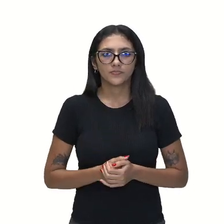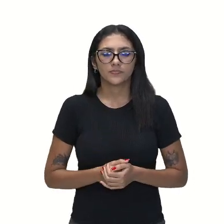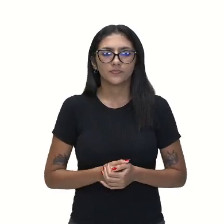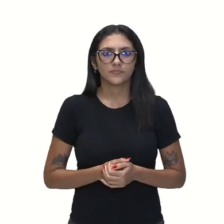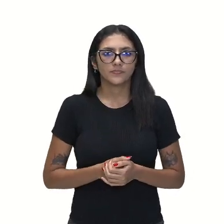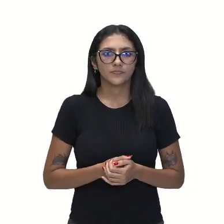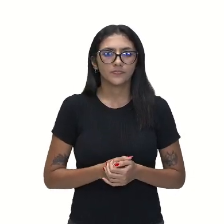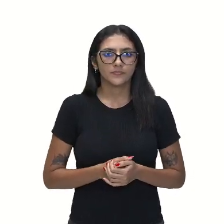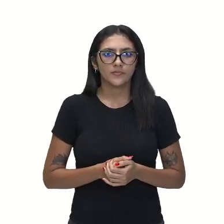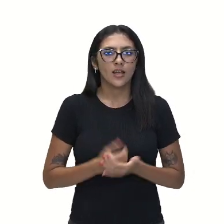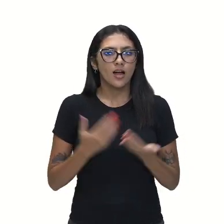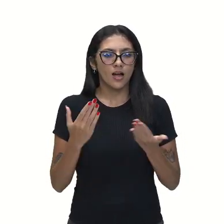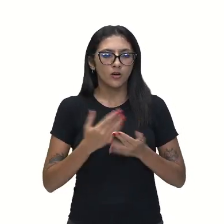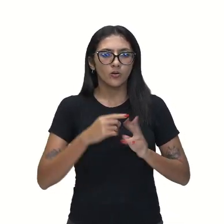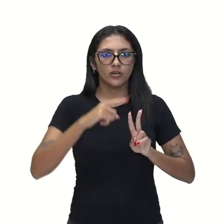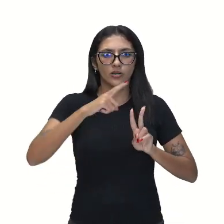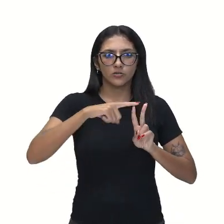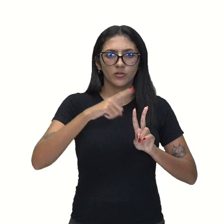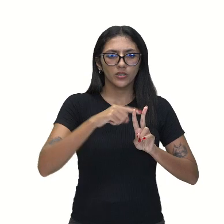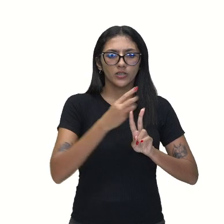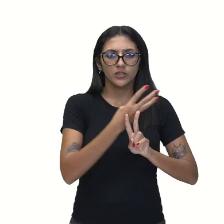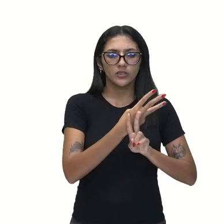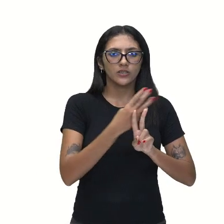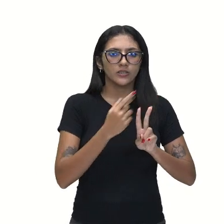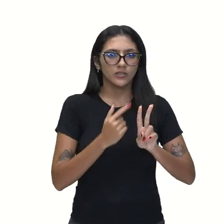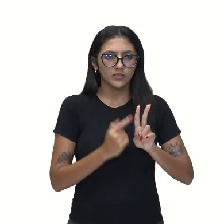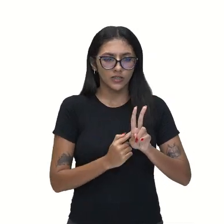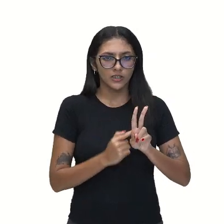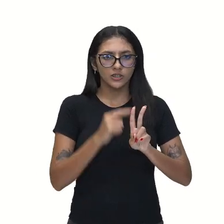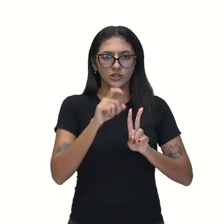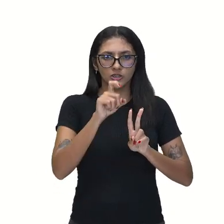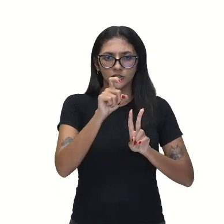Isso aqui tudo igual a